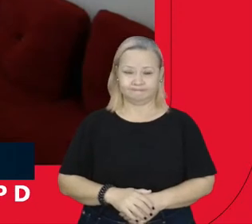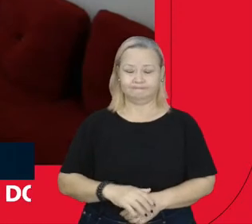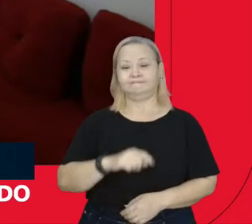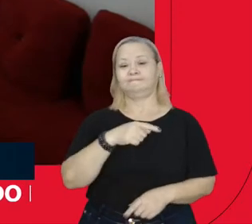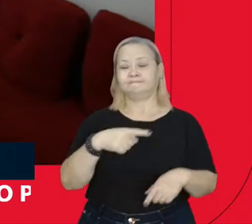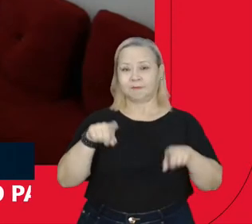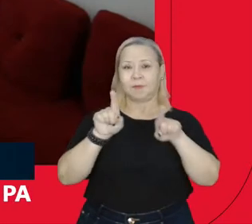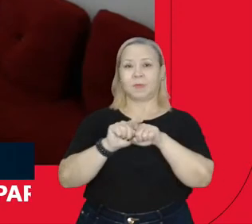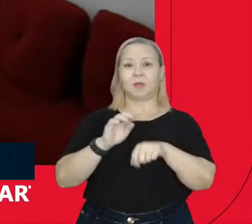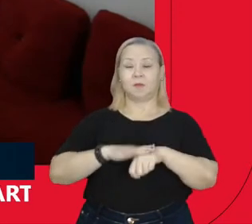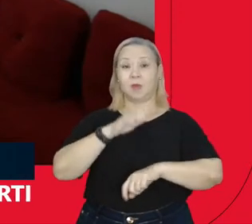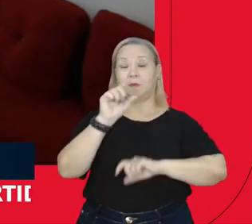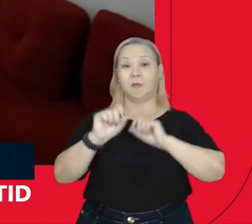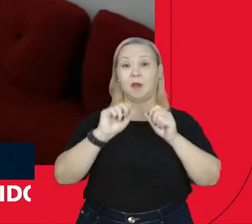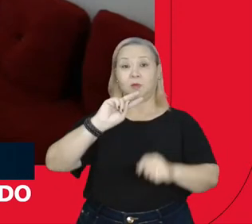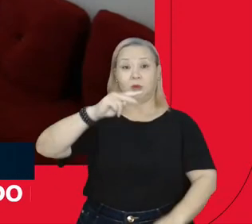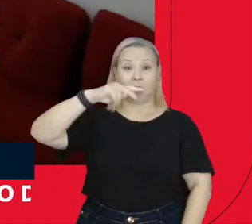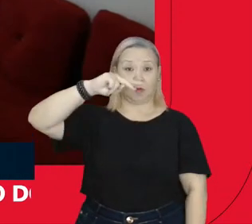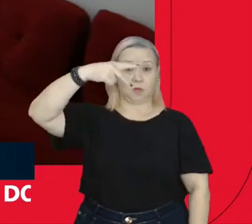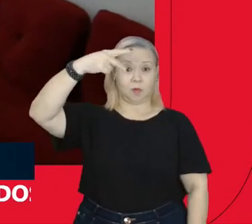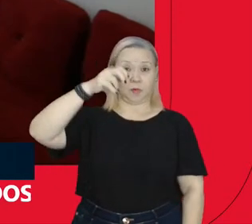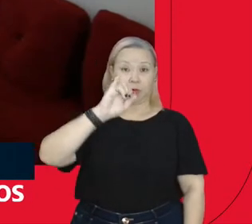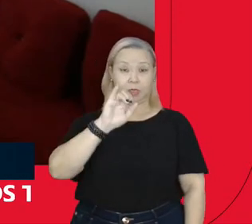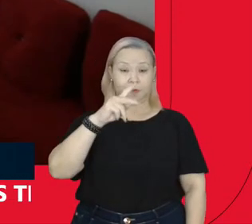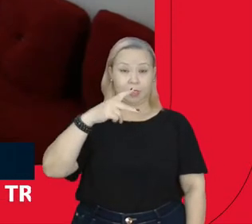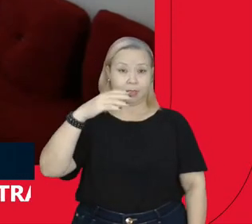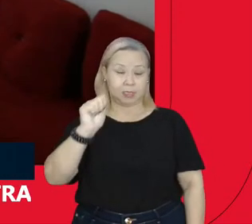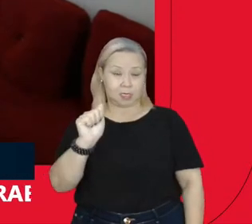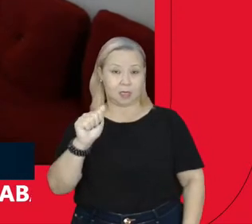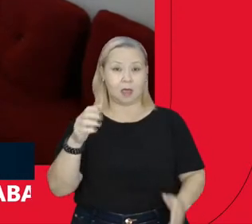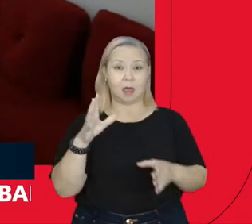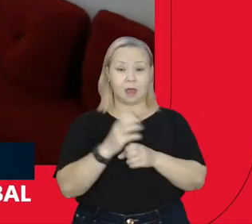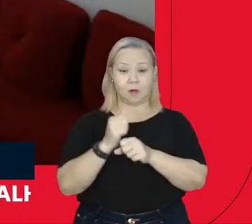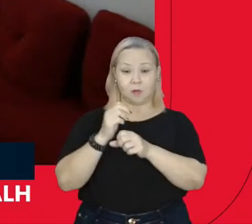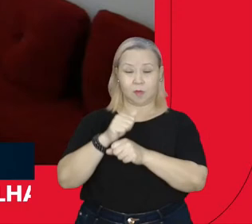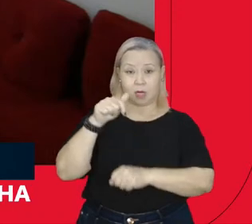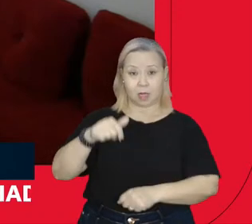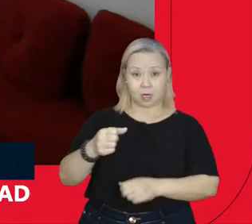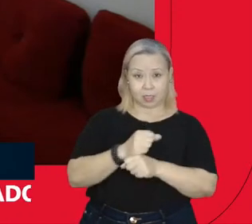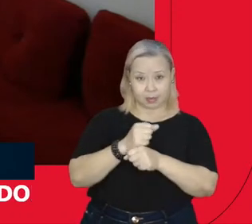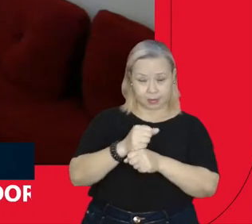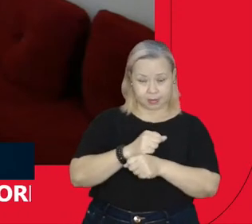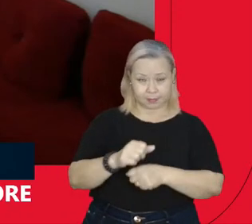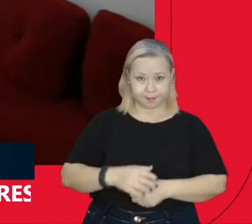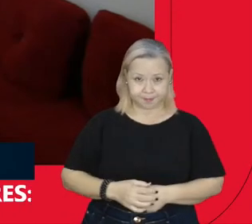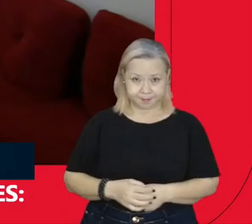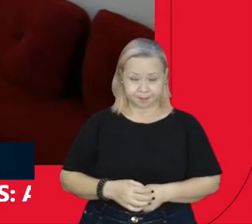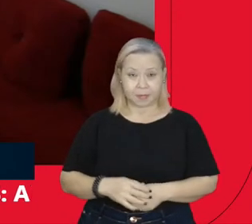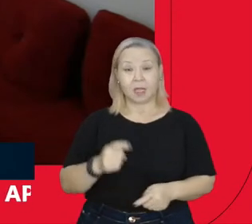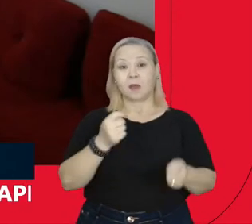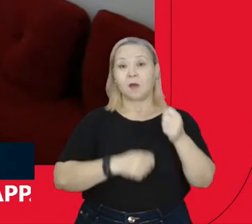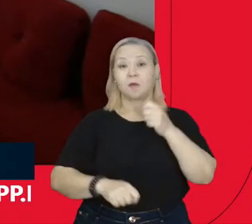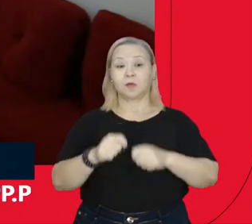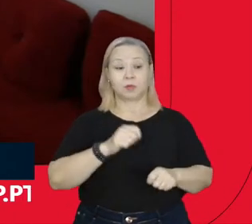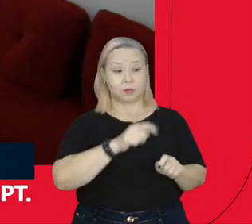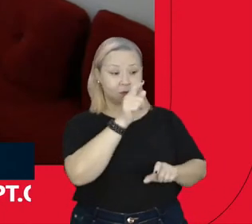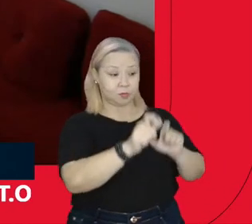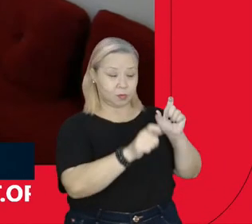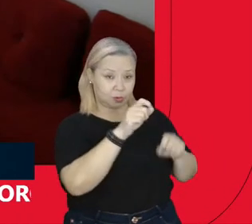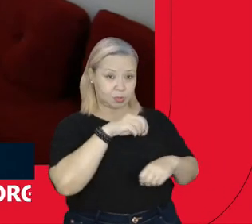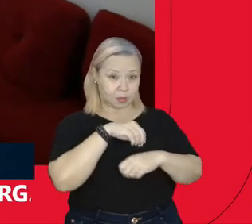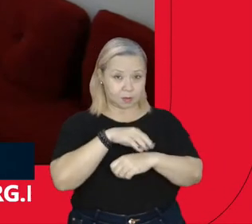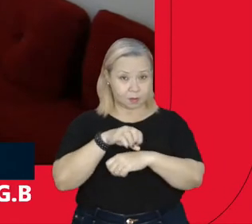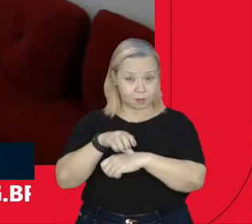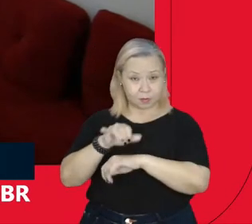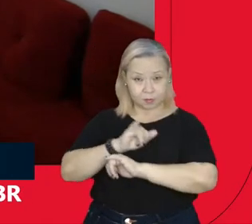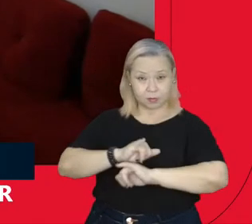também é mais do que o dobro do IPCA acumulado nesse ano, de 4,09%. E os economistas já projetam